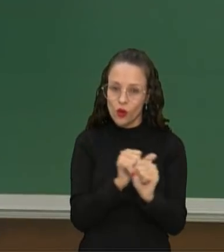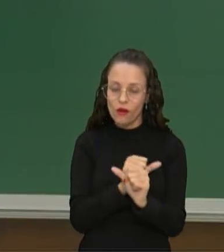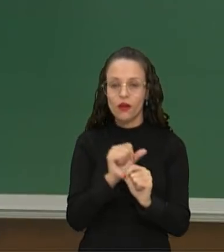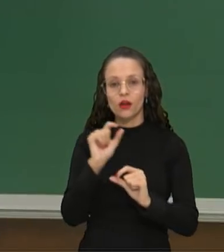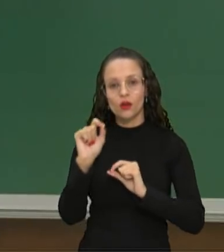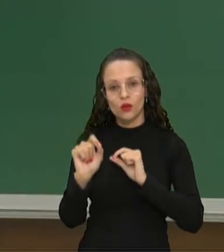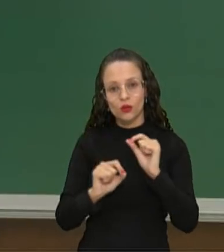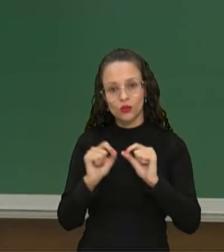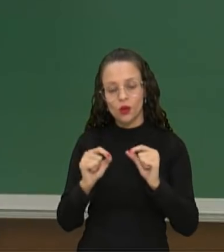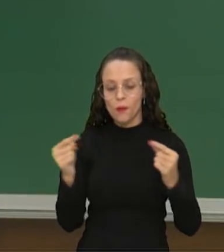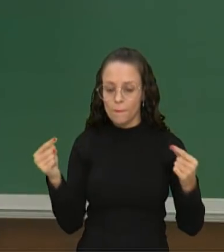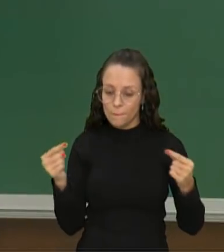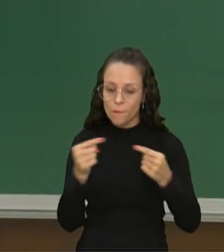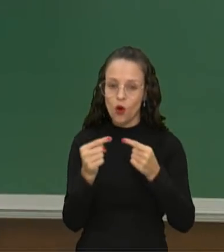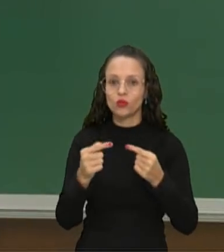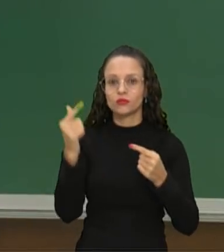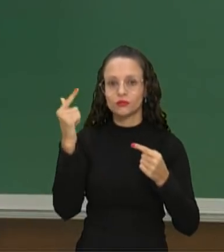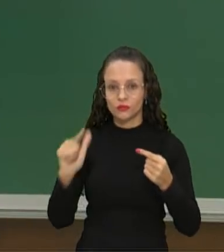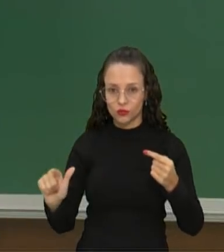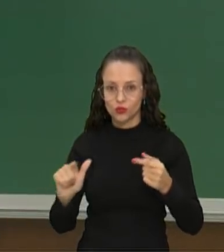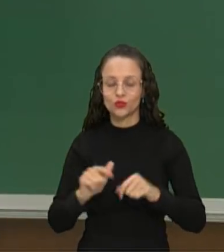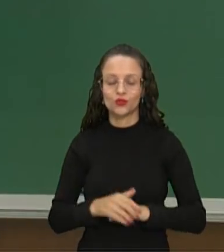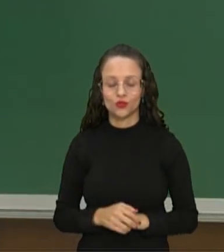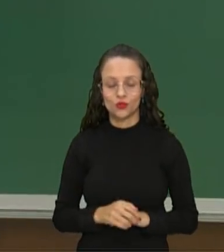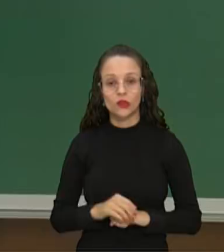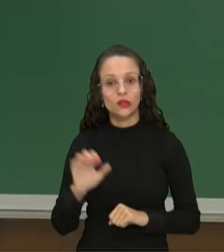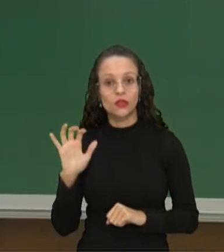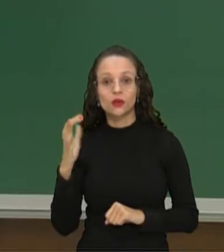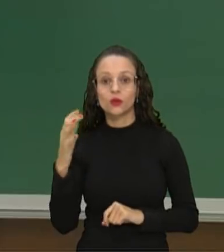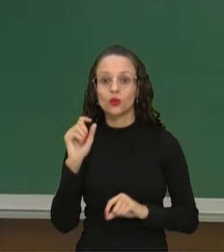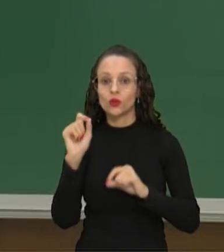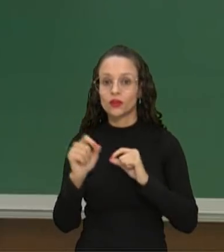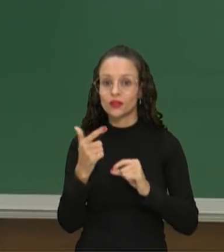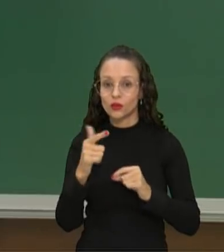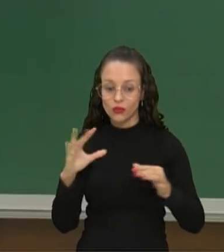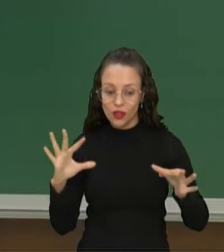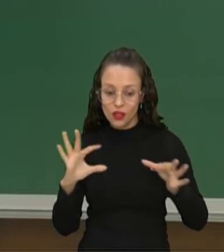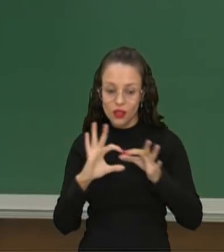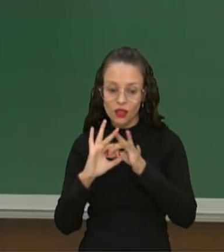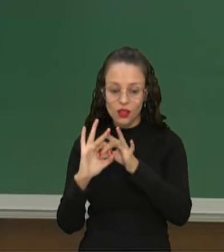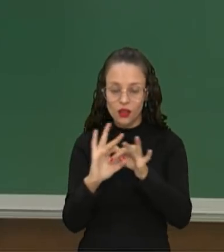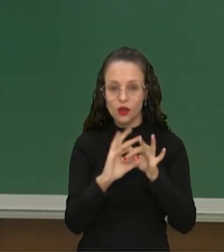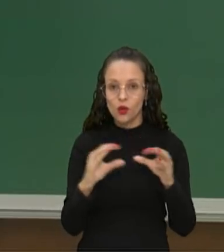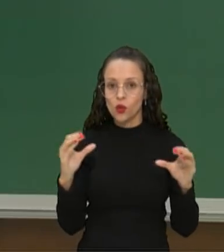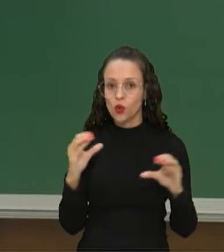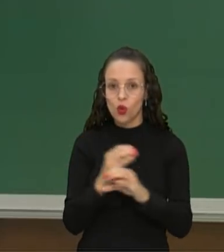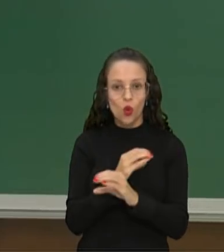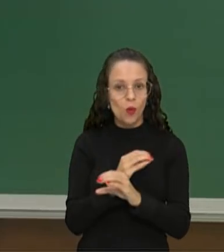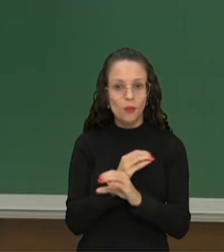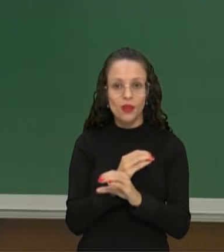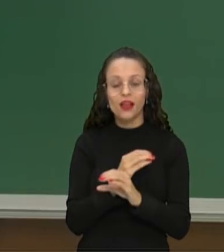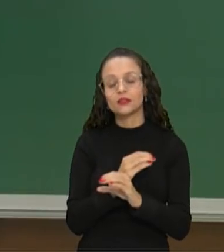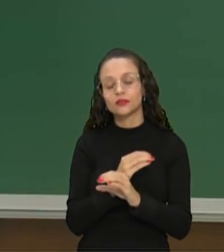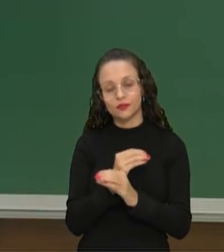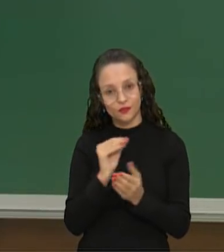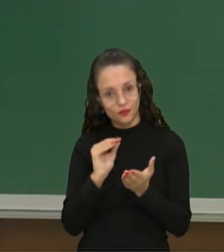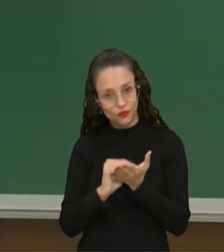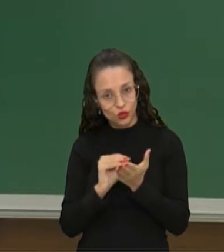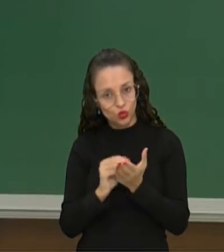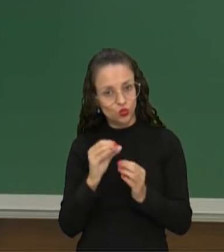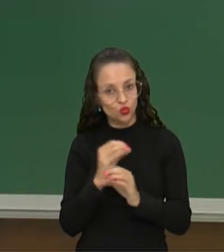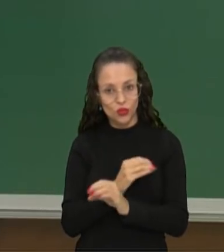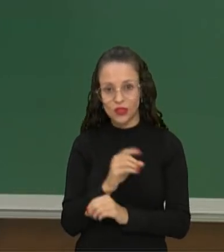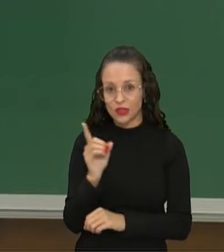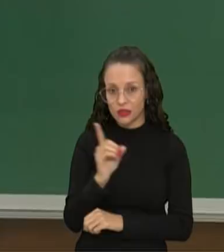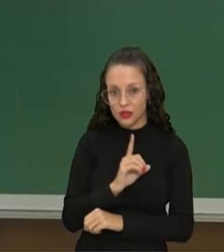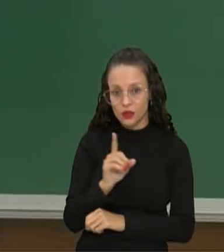chama de recombinantes. Isso ocorre quando a gente não tem uma ligação completa. A ligação é dita incompleta.